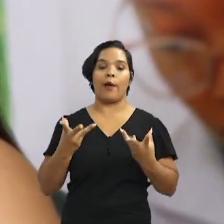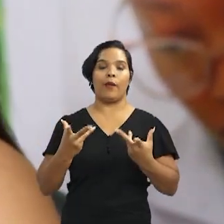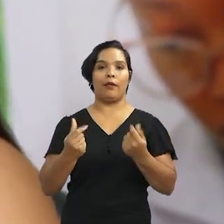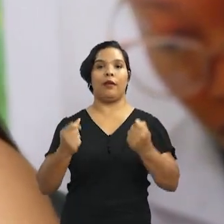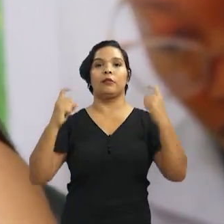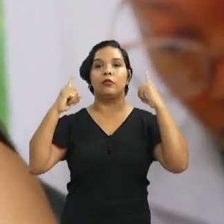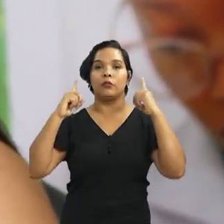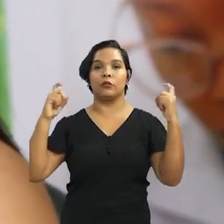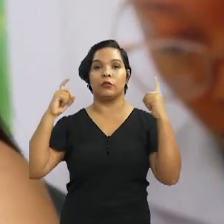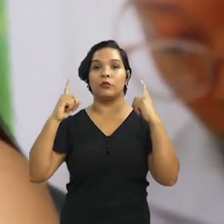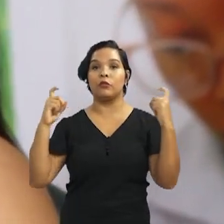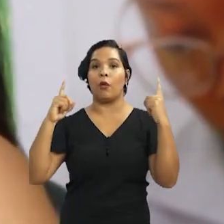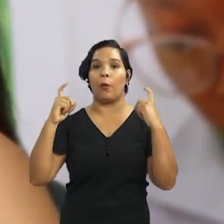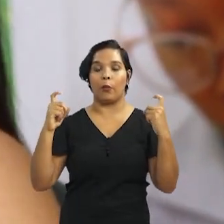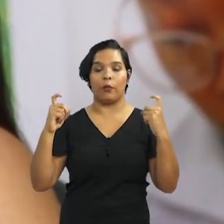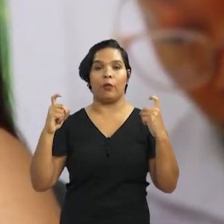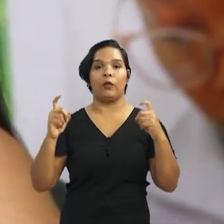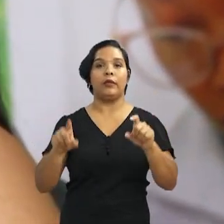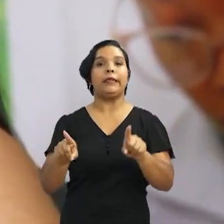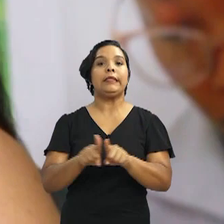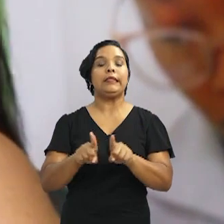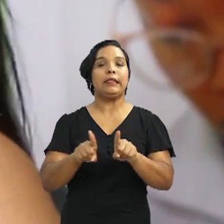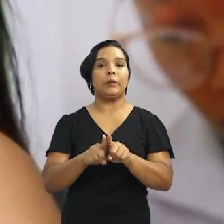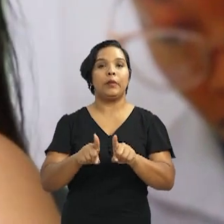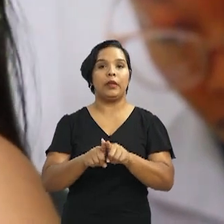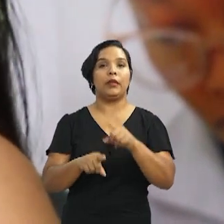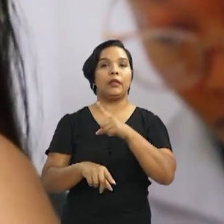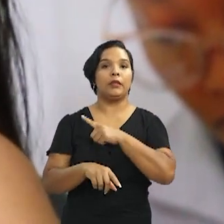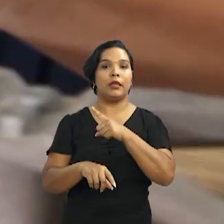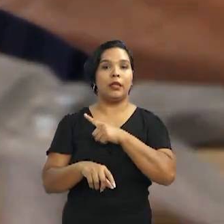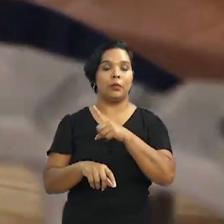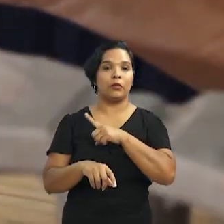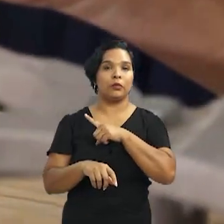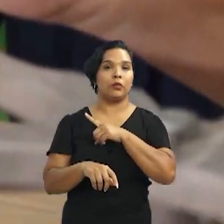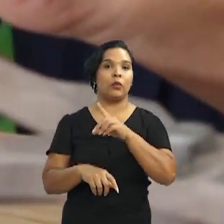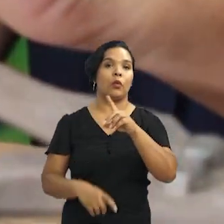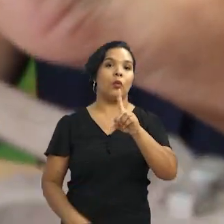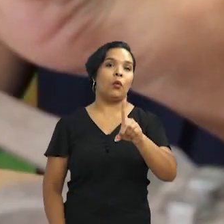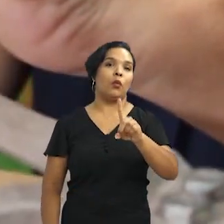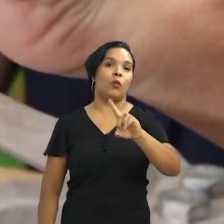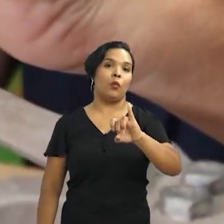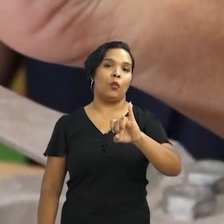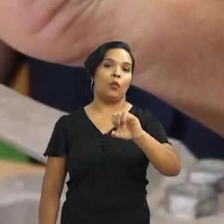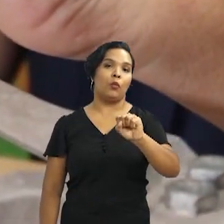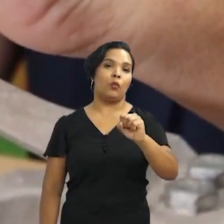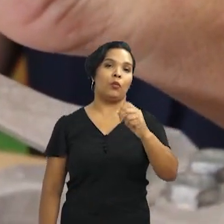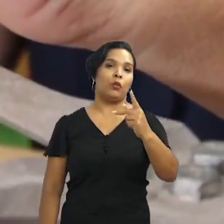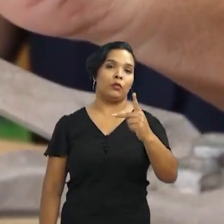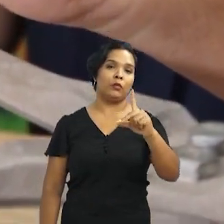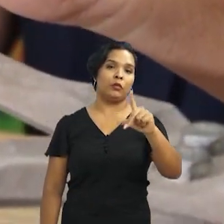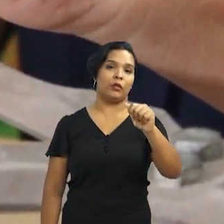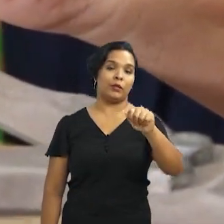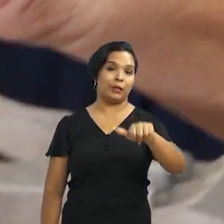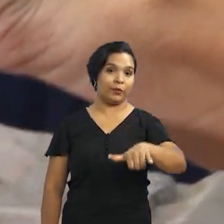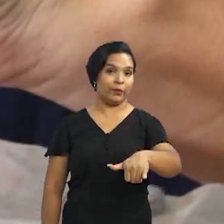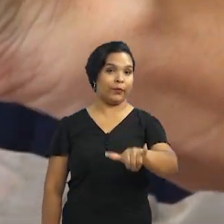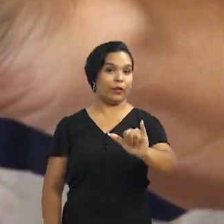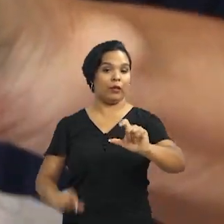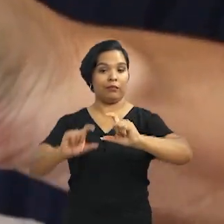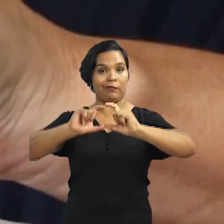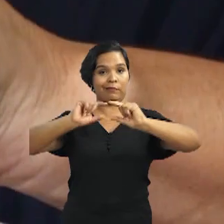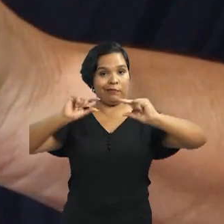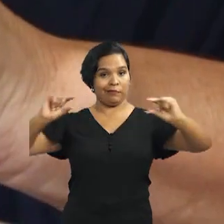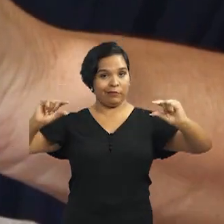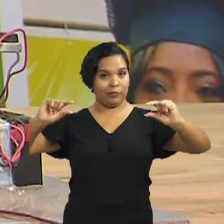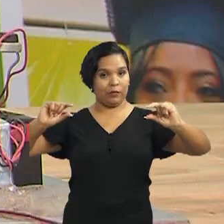a questão do som, né, a qualidade do som. E aqui temos o display que uma